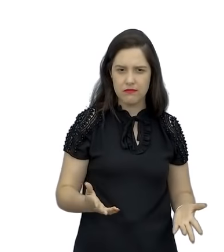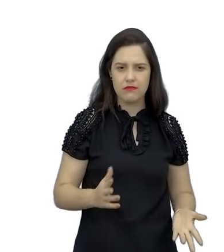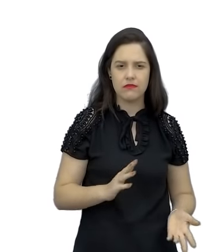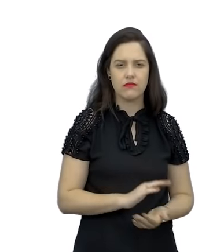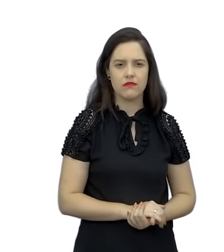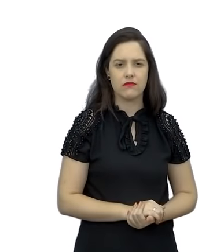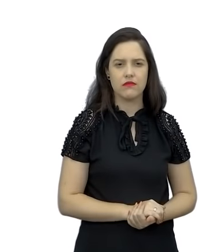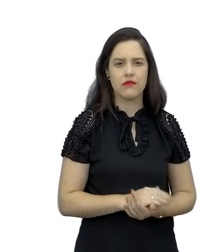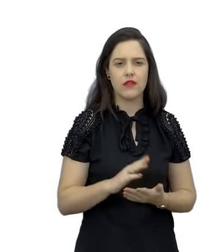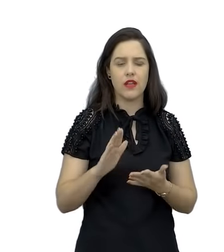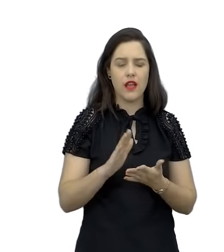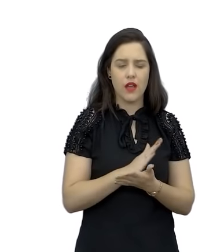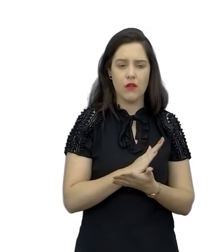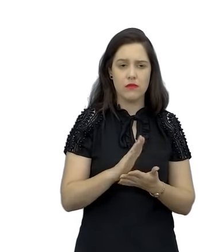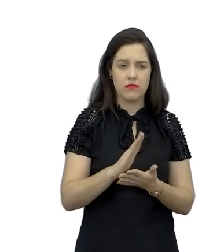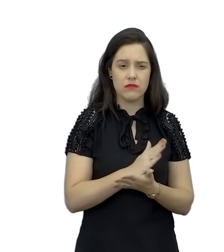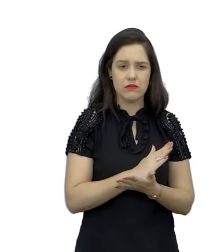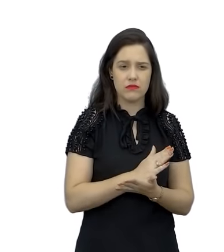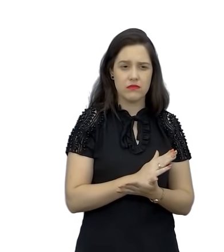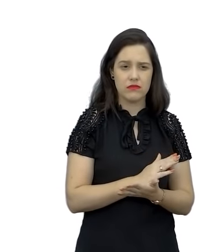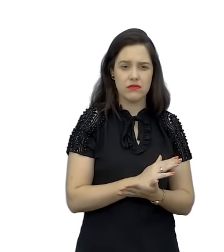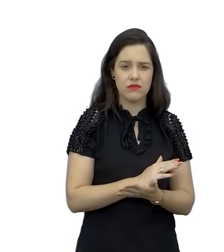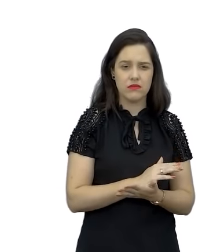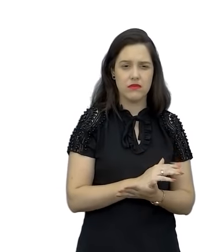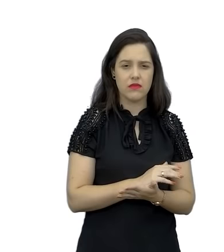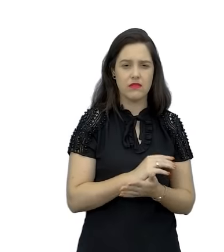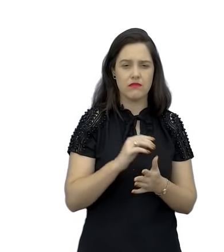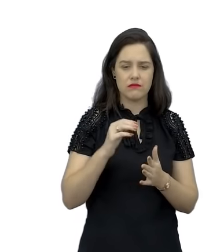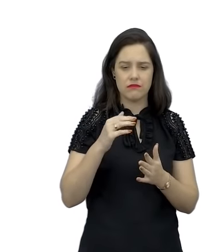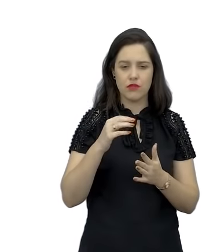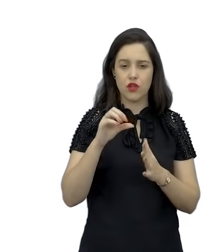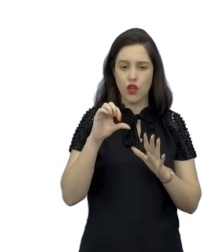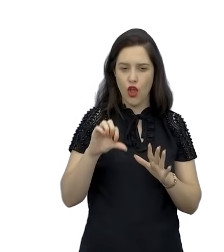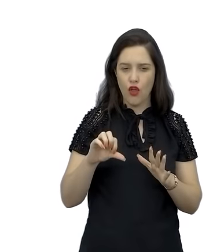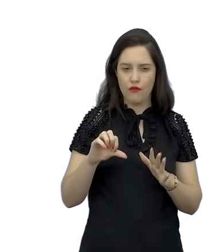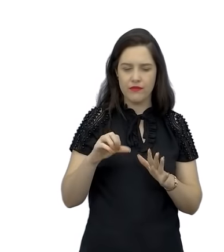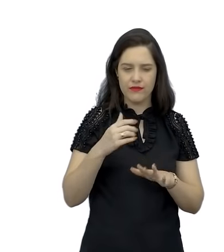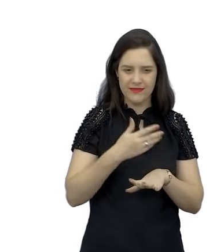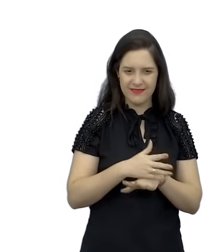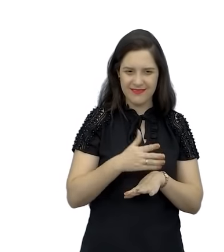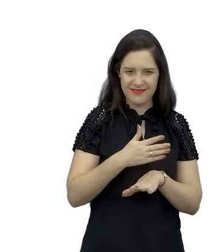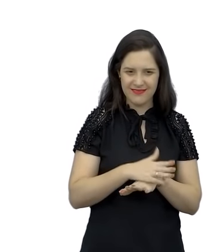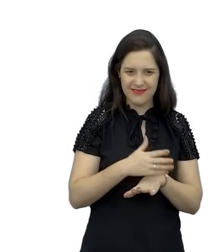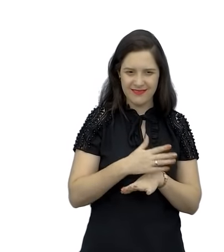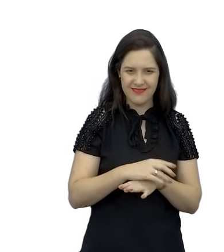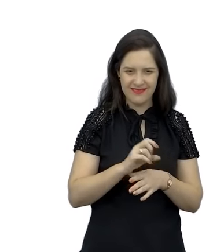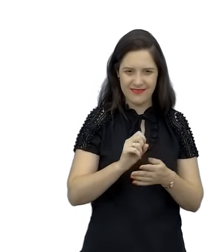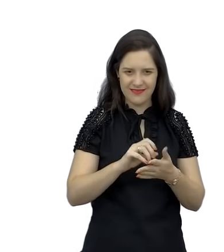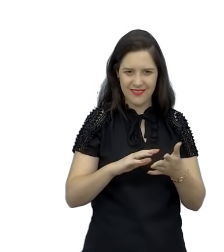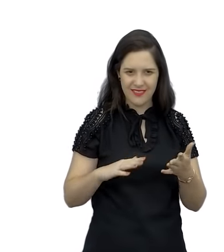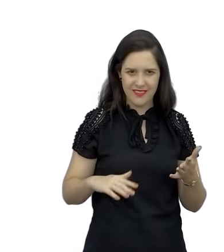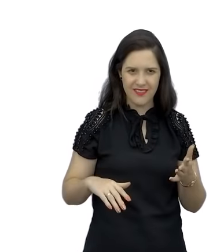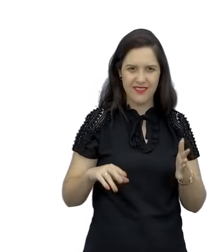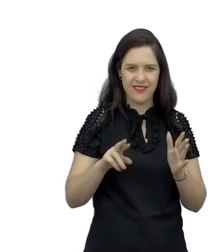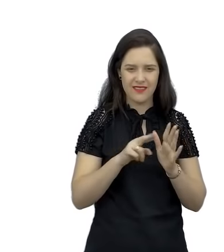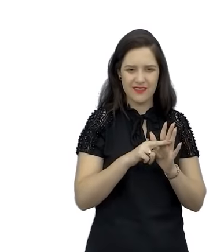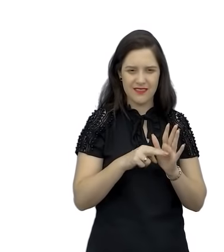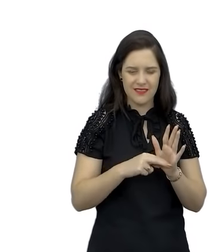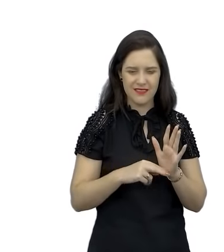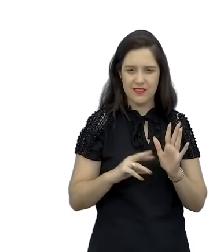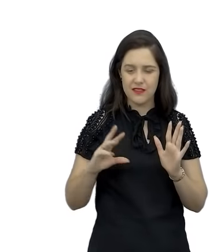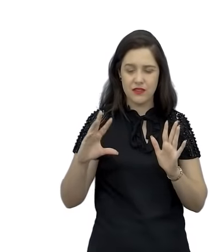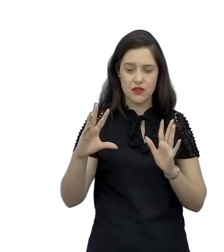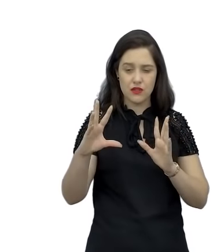traz algumas etapas, né? A preparação do problema, a leitura individual. Então, ela fala que